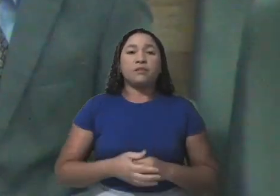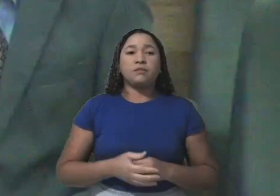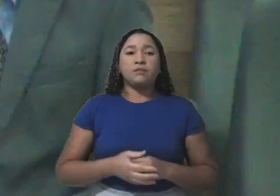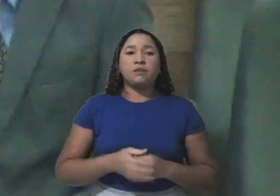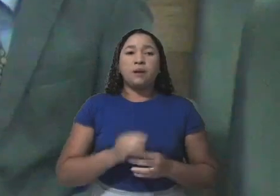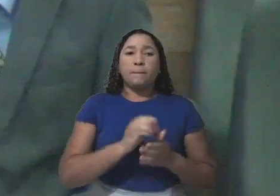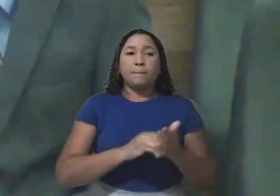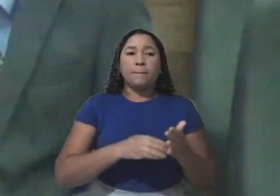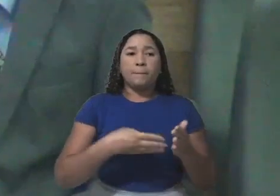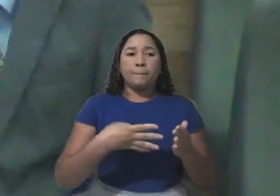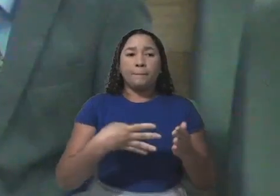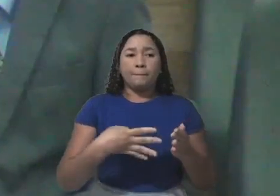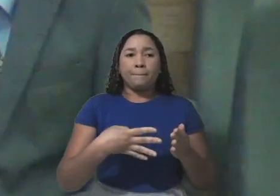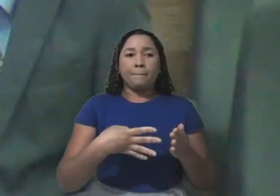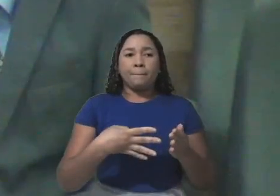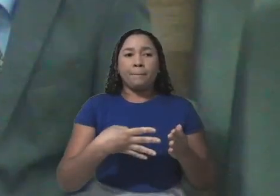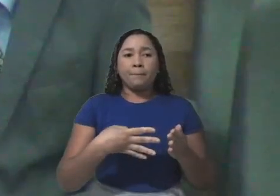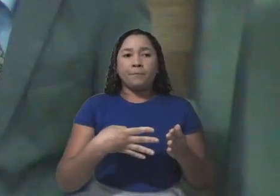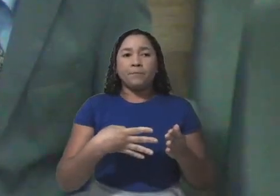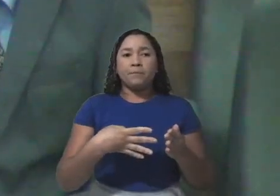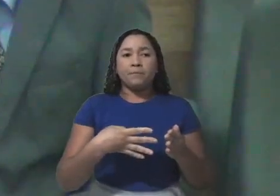capítulo 4,